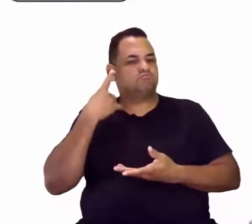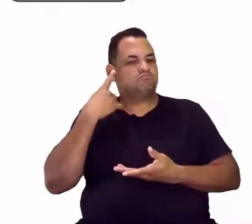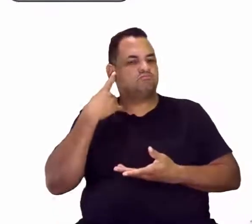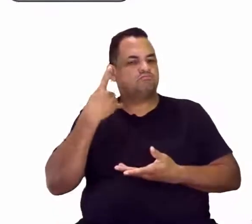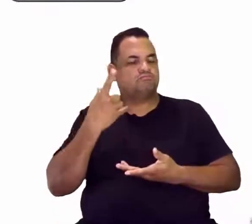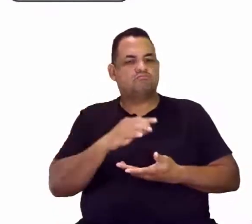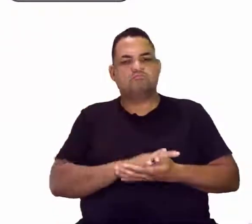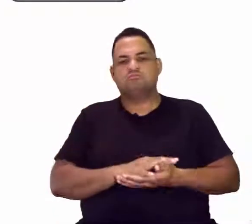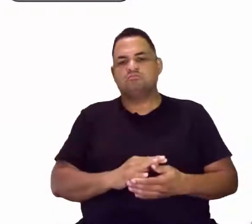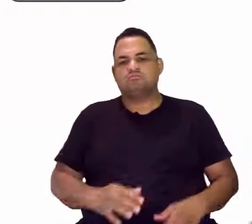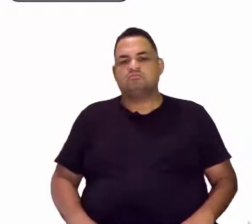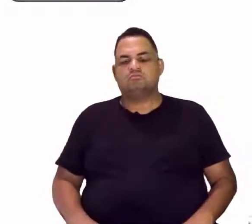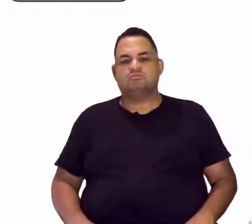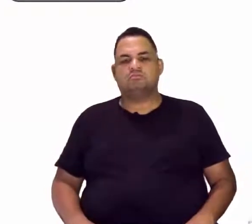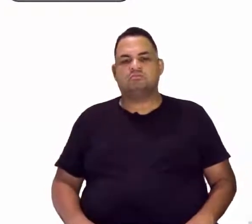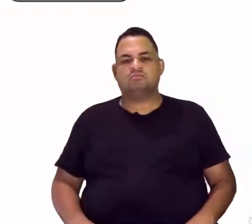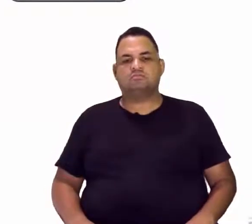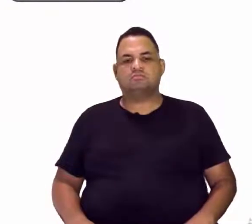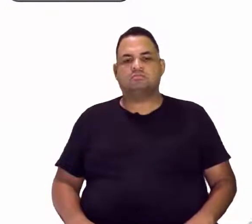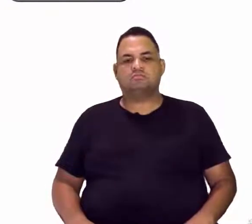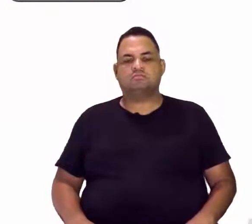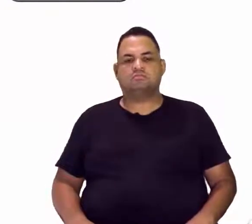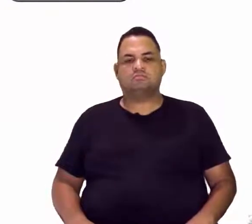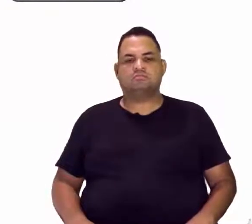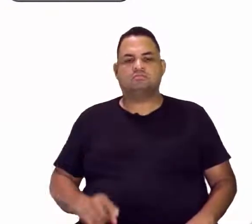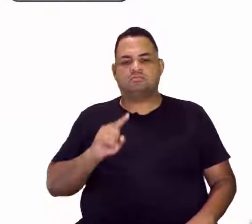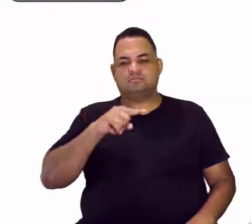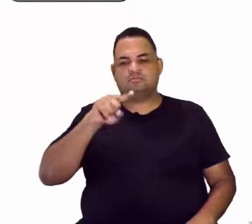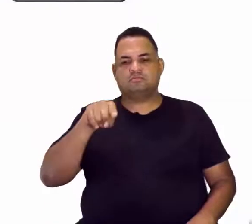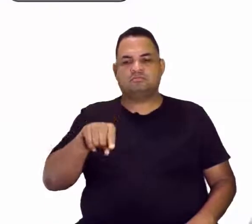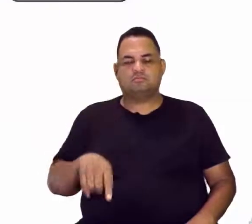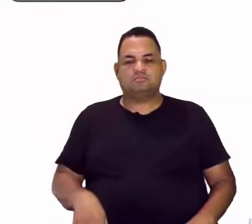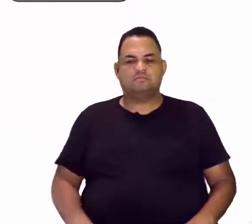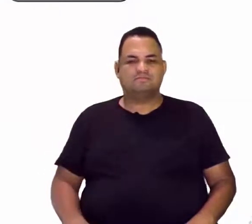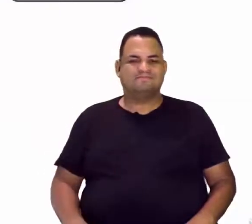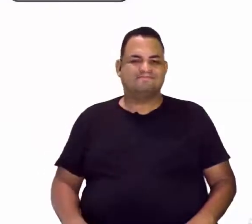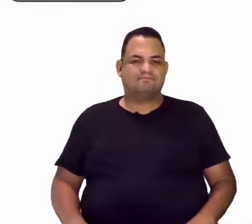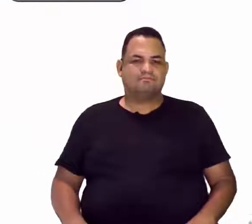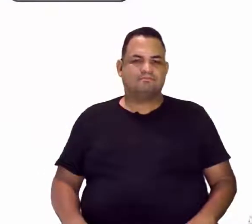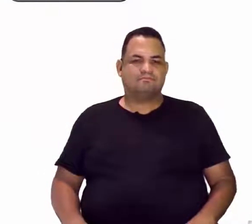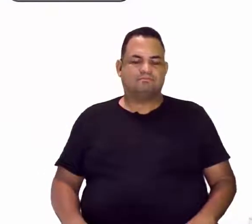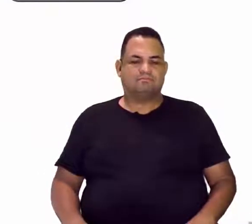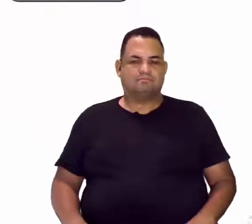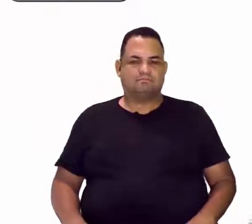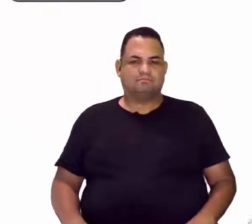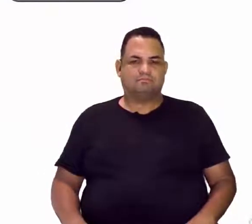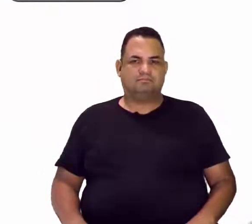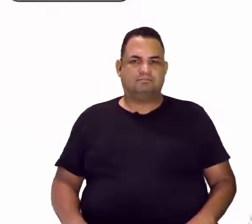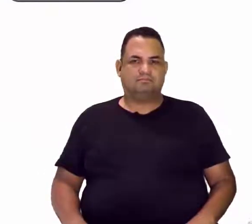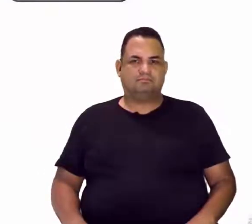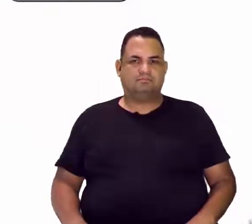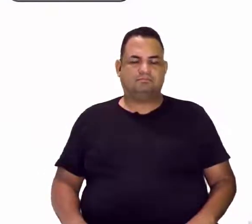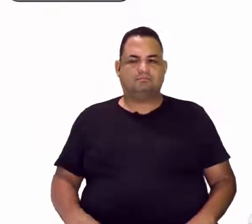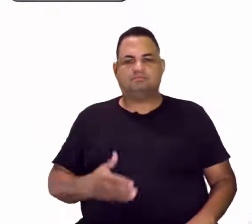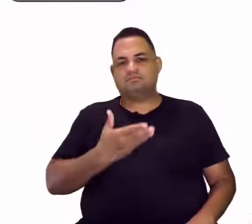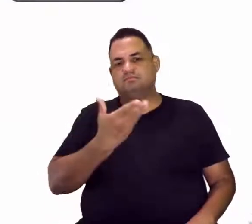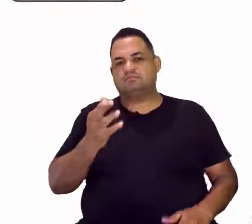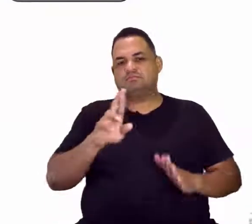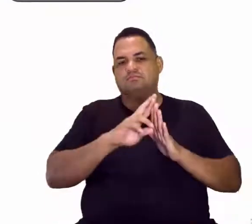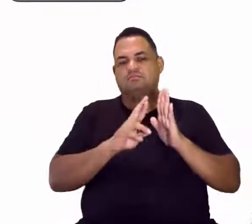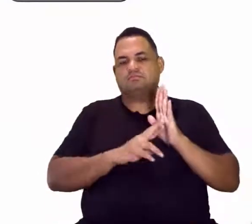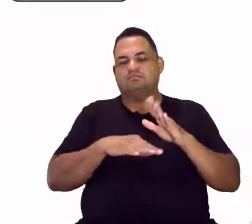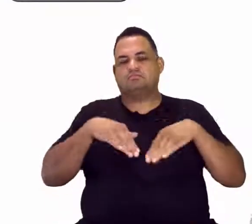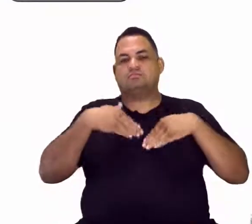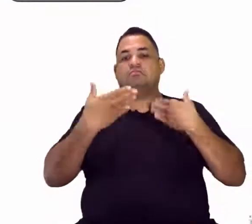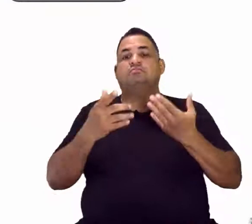acento circunflexo ali, o chapéuzinho no O. Ácido carbônico. Essa é a regra para